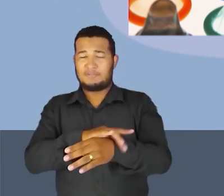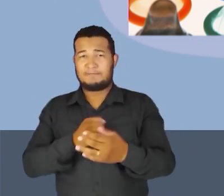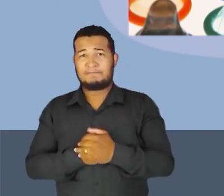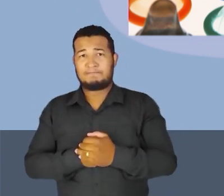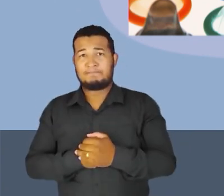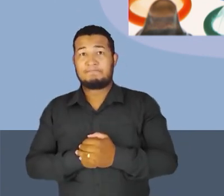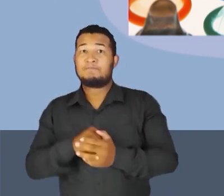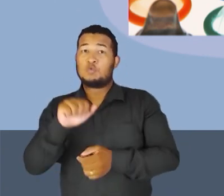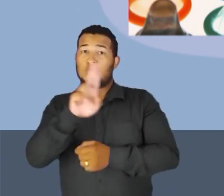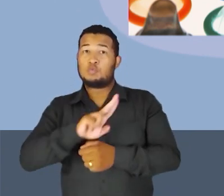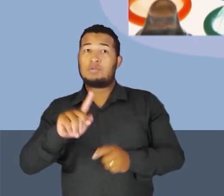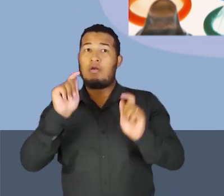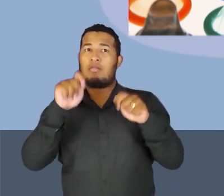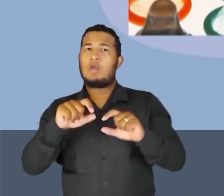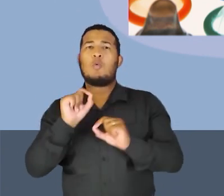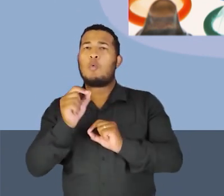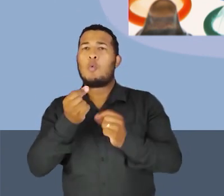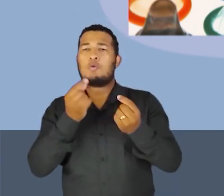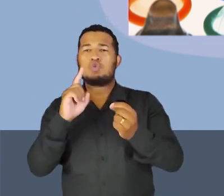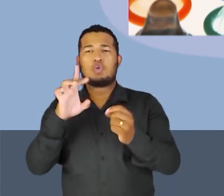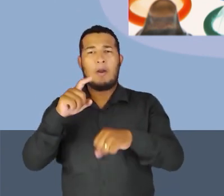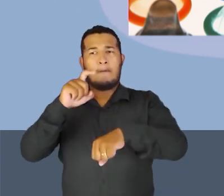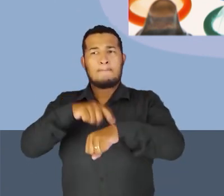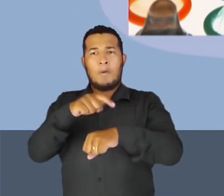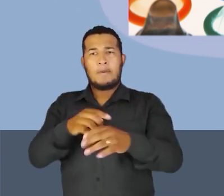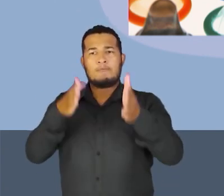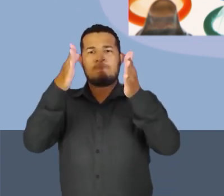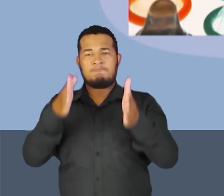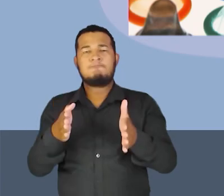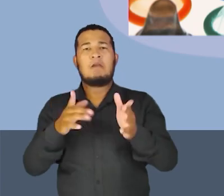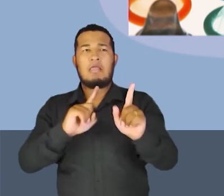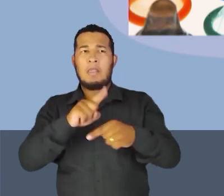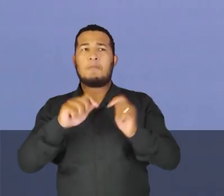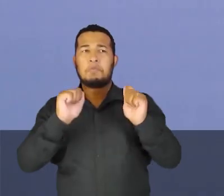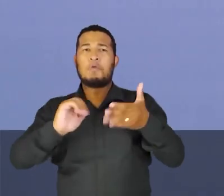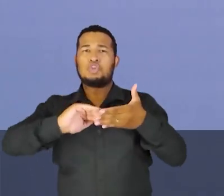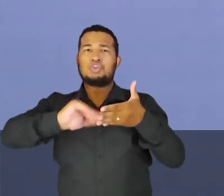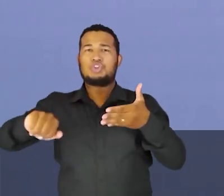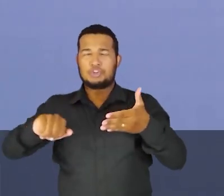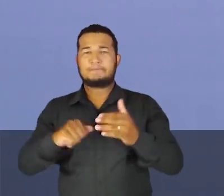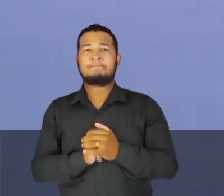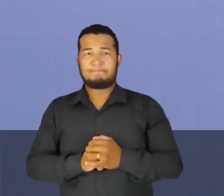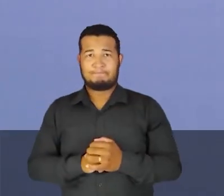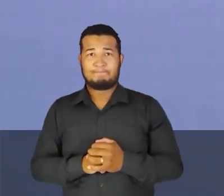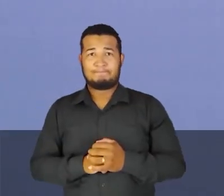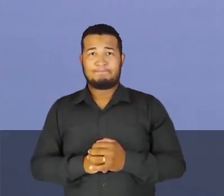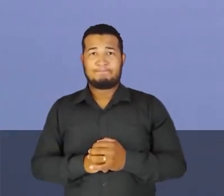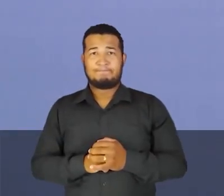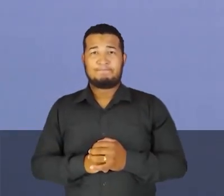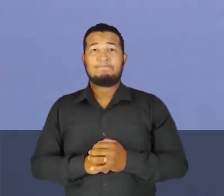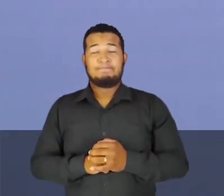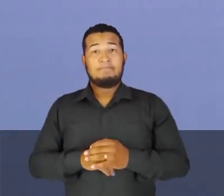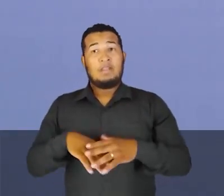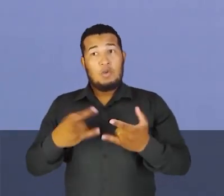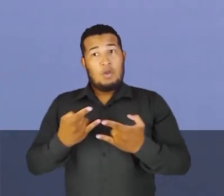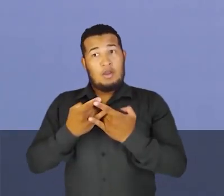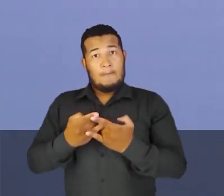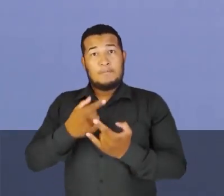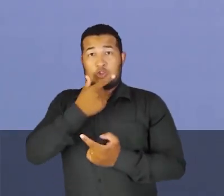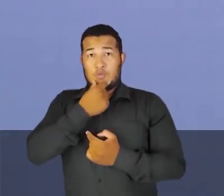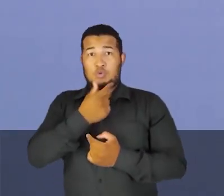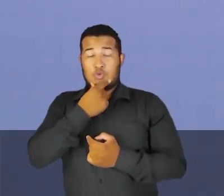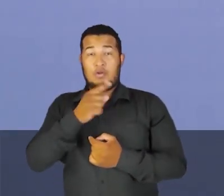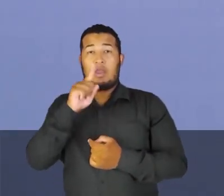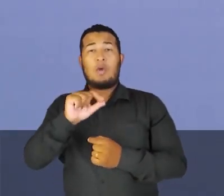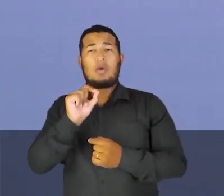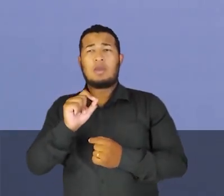pode ser utilizada somente no momento da relação sexual. Volta para cá. Então, a camisinha masculina é o